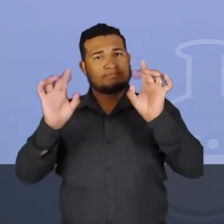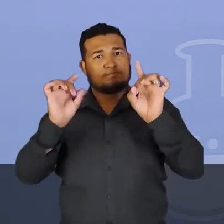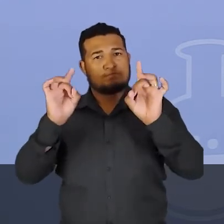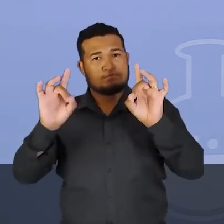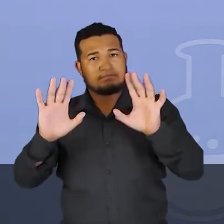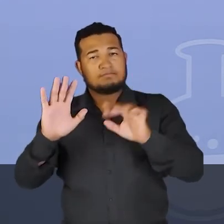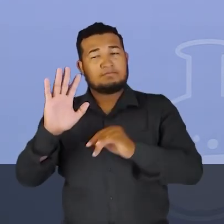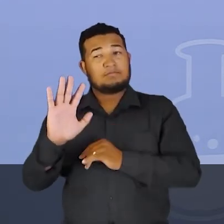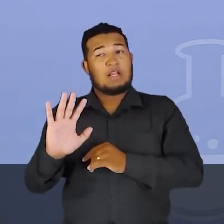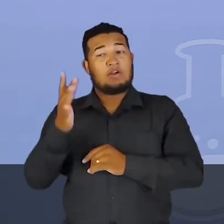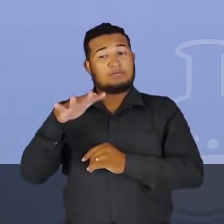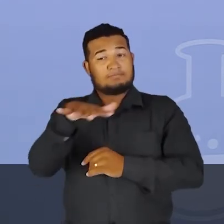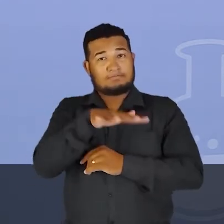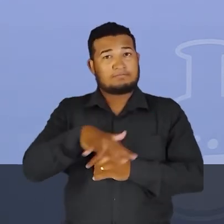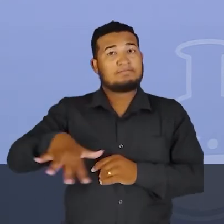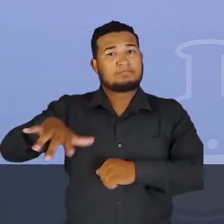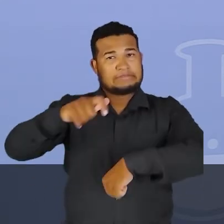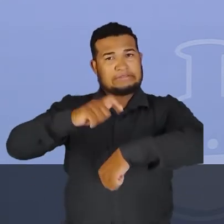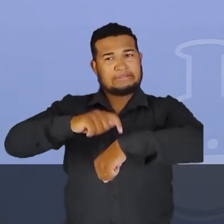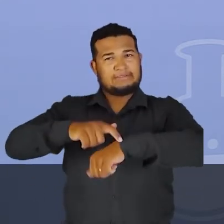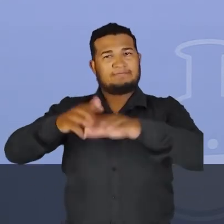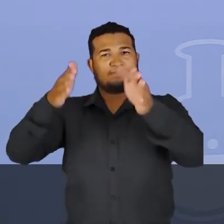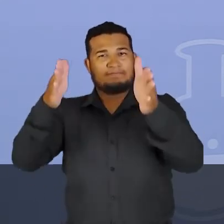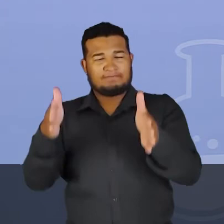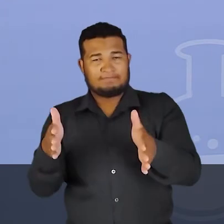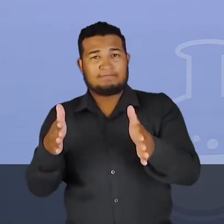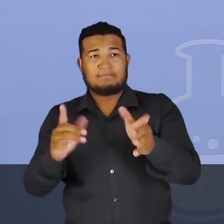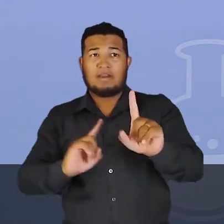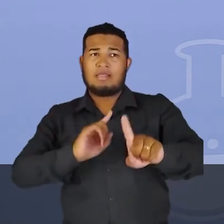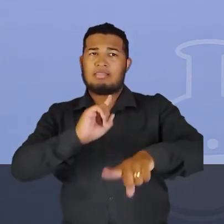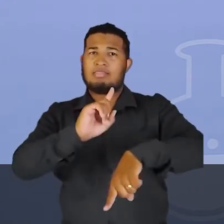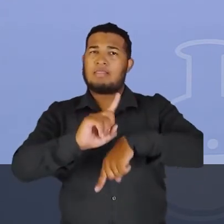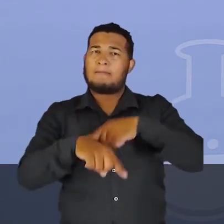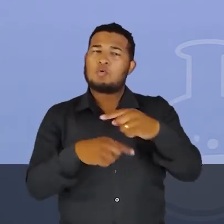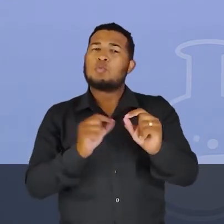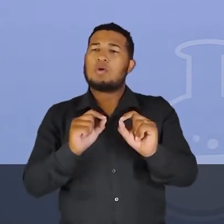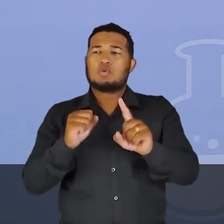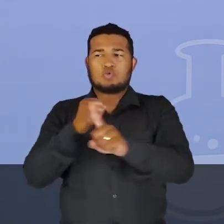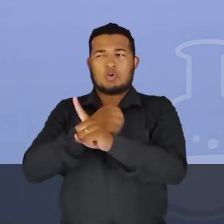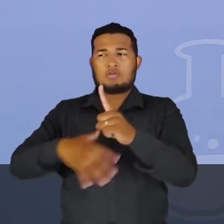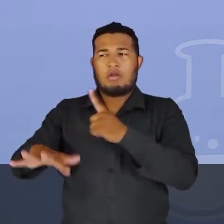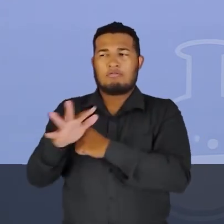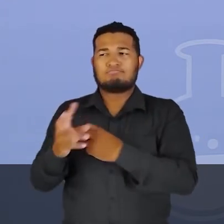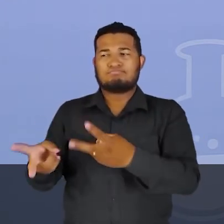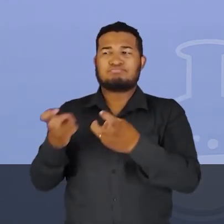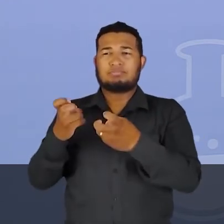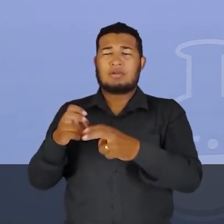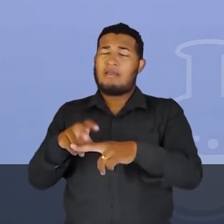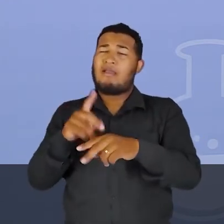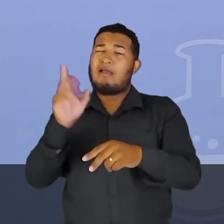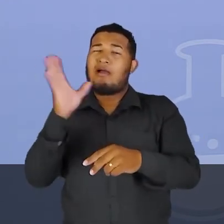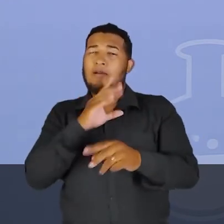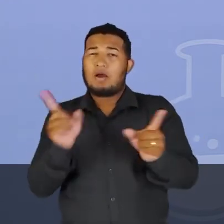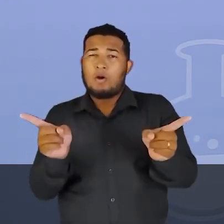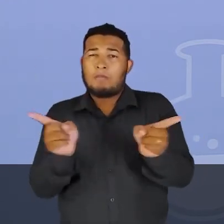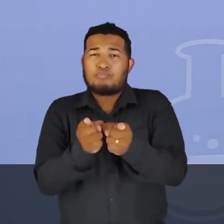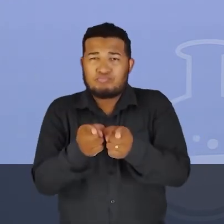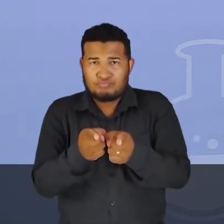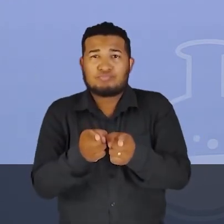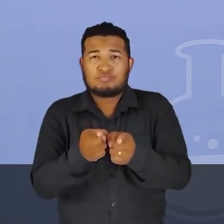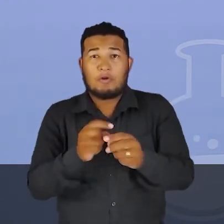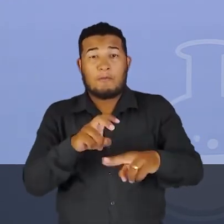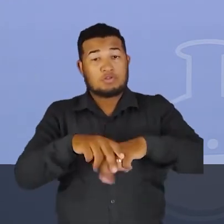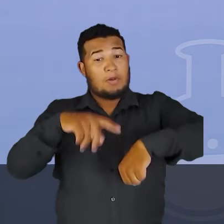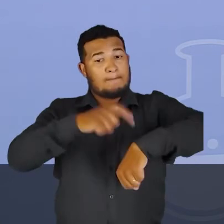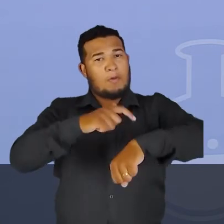acontecendo naquela conjuntura e após uma demanda social, teve um curto prazo, foi permanente